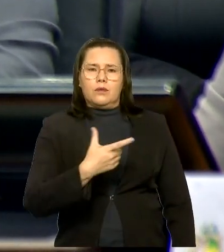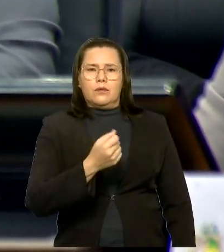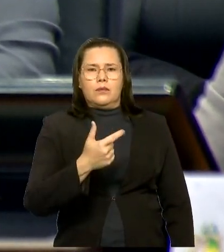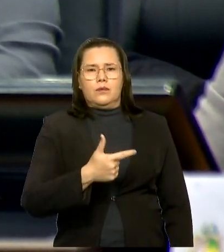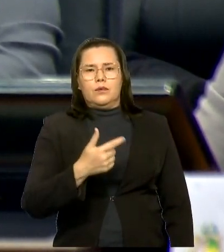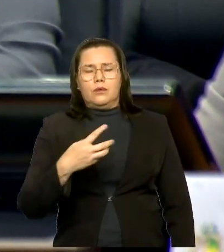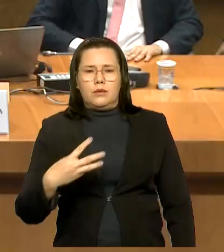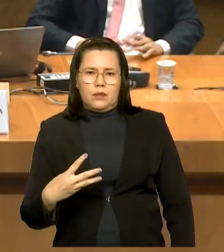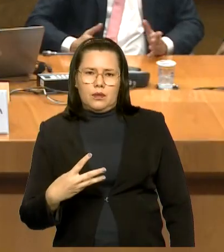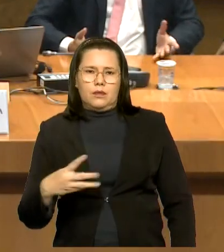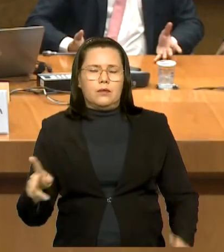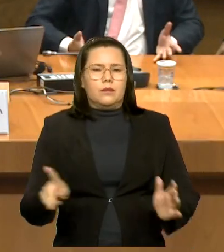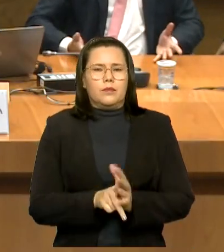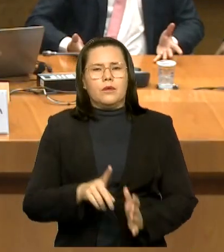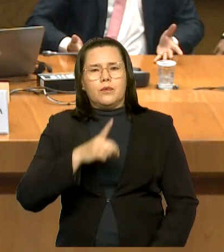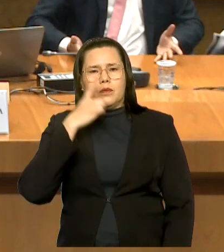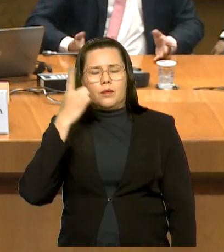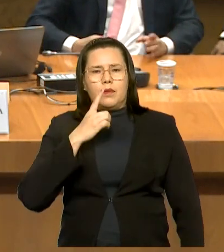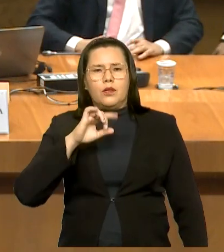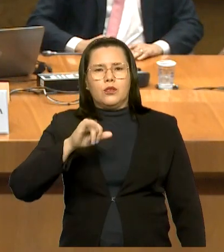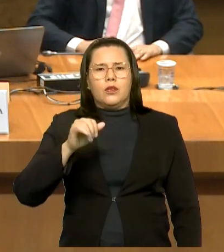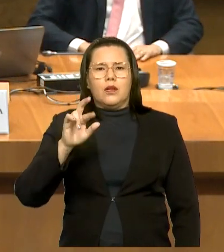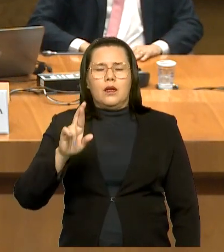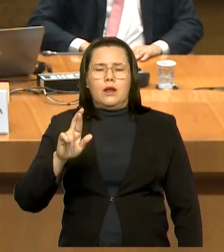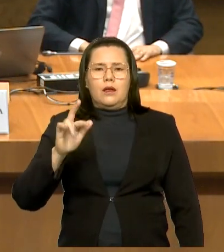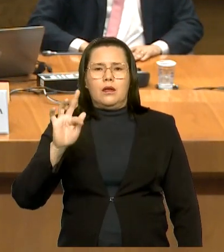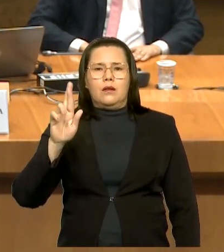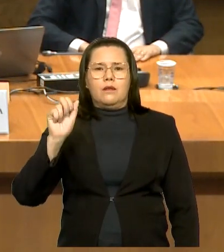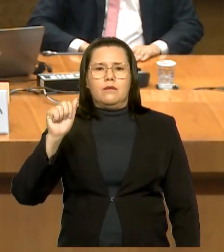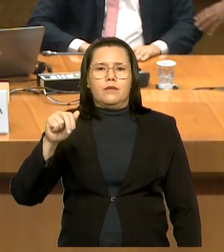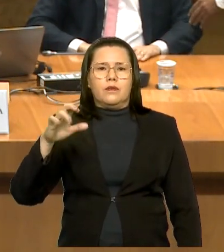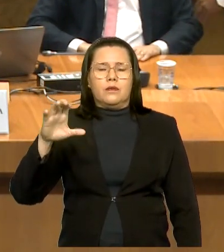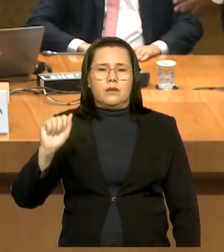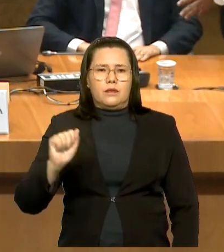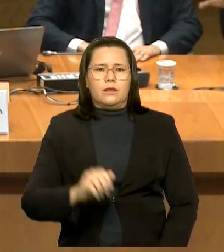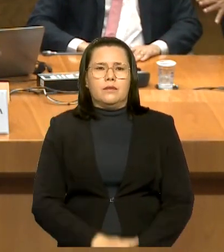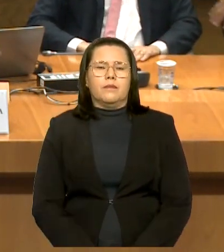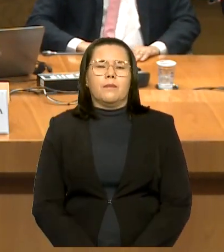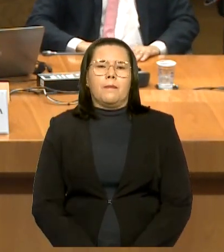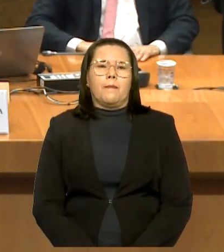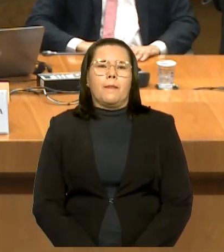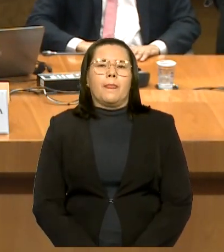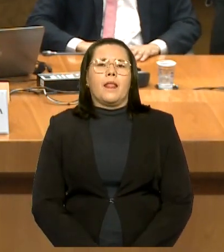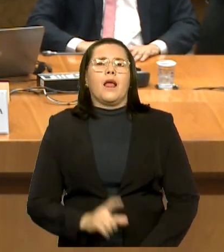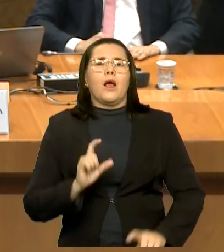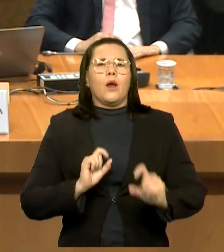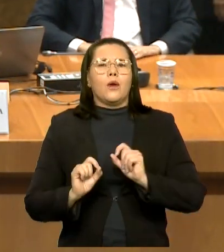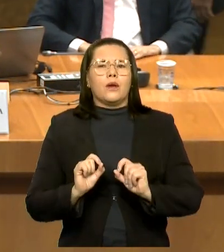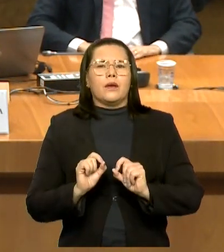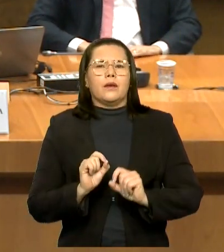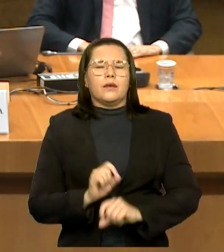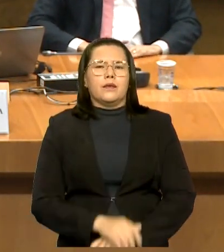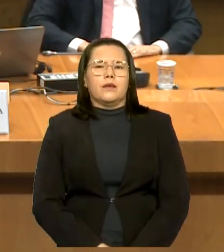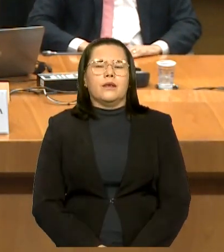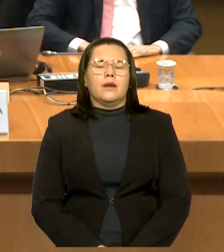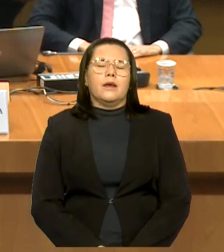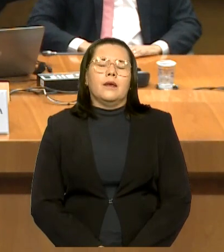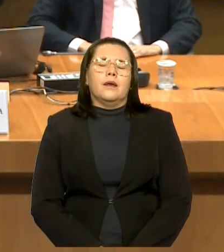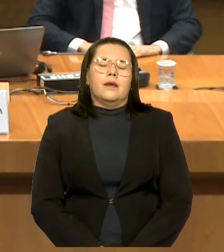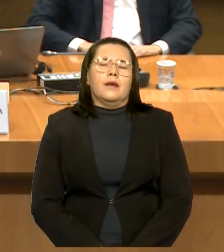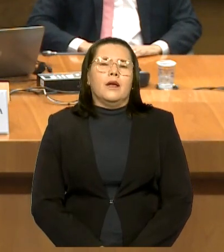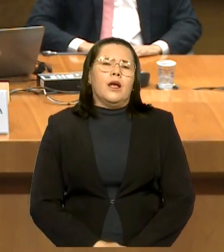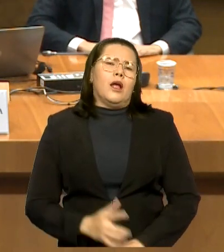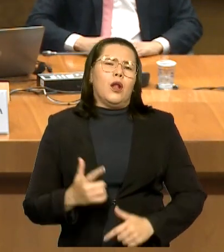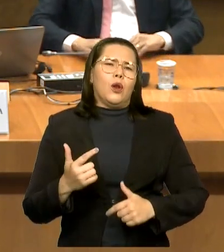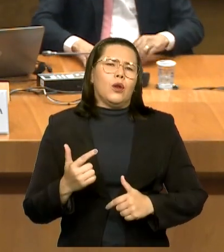364/2023, de autoria do deputado Júnior França, que institui a política estadual de enfrentamento ao assédio sexual à mulher e